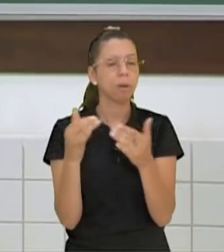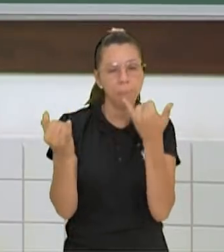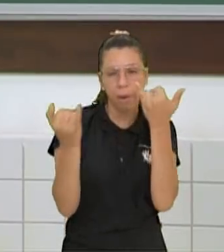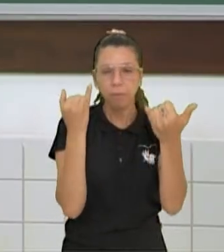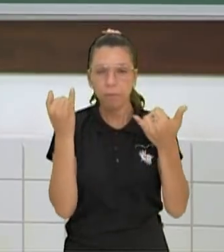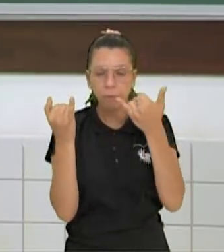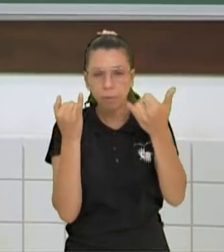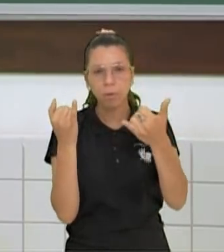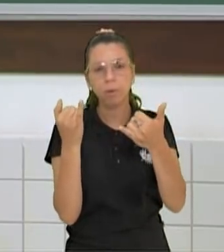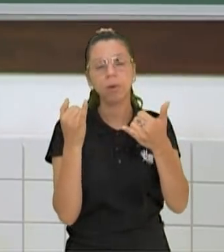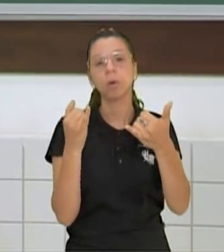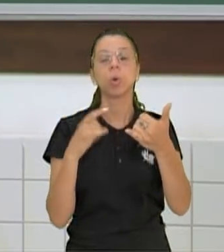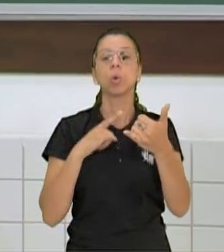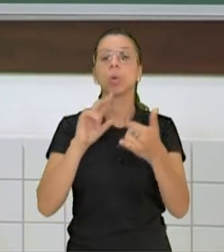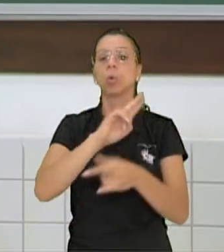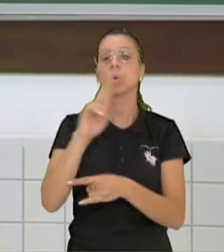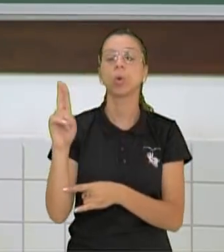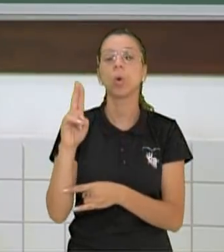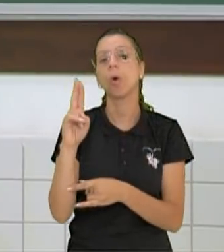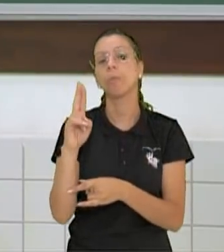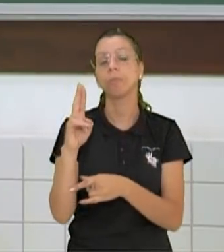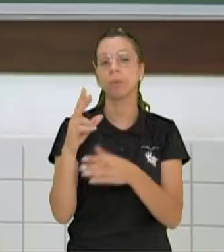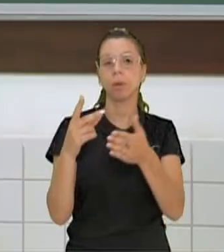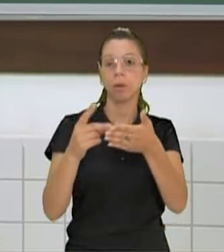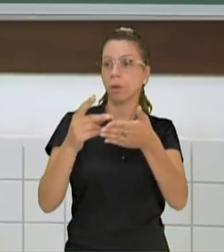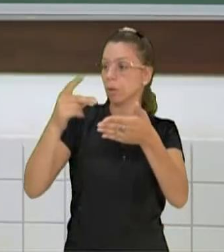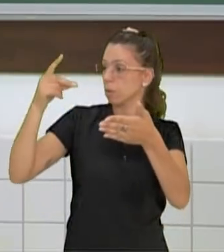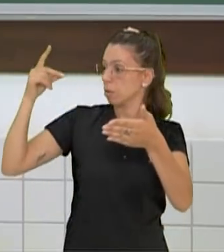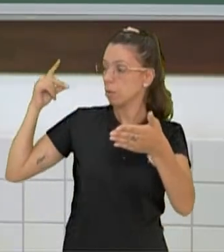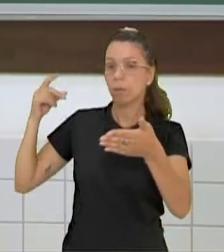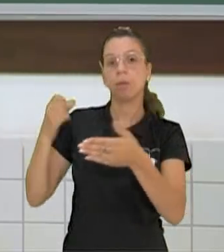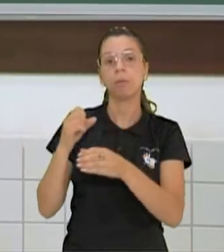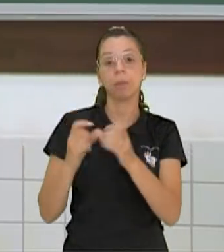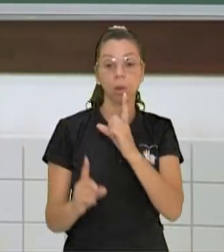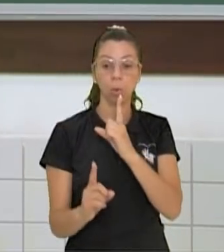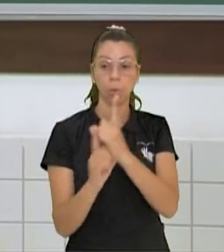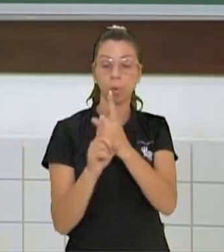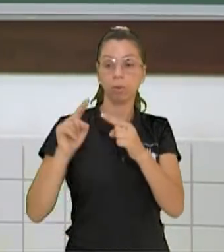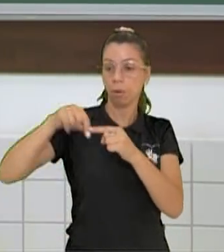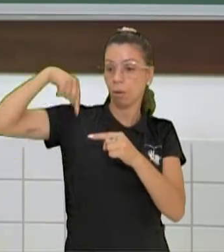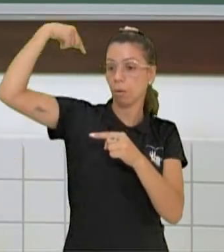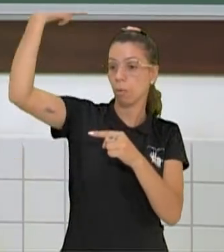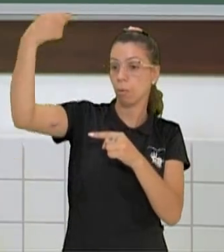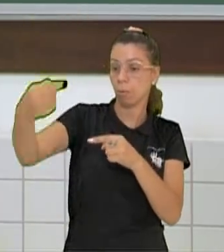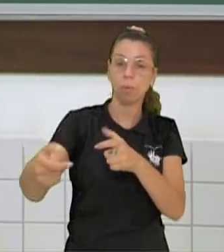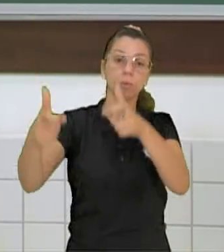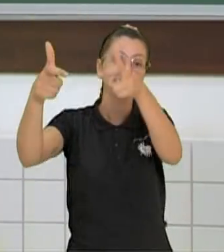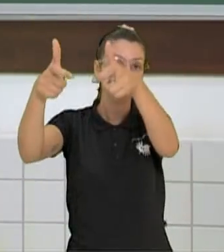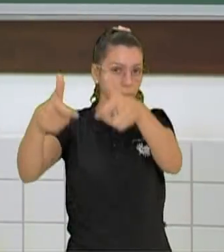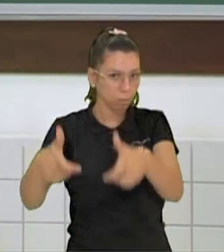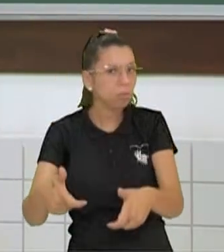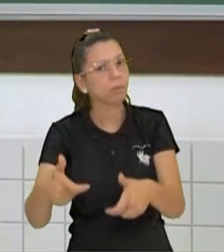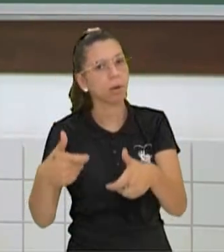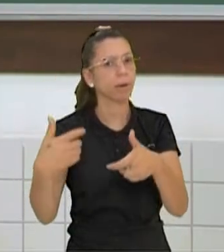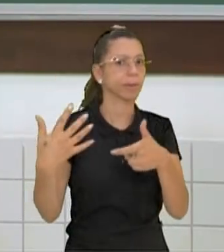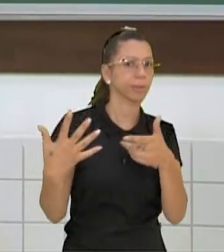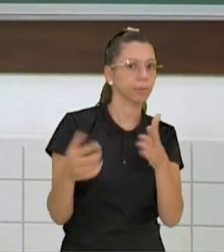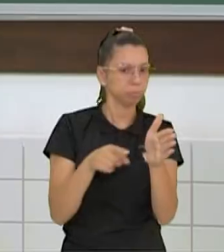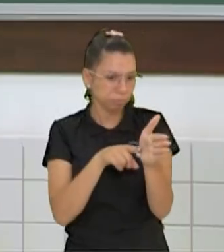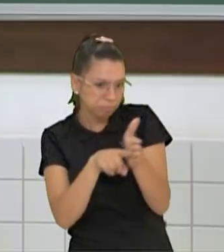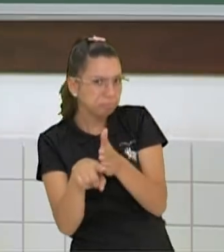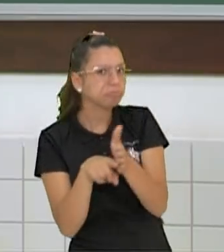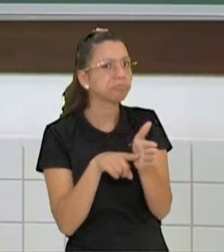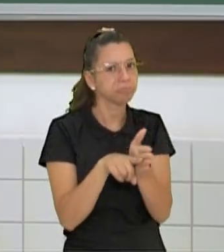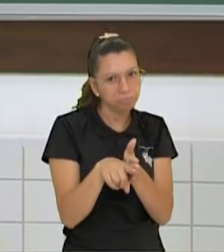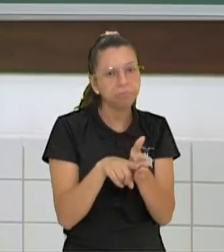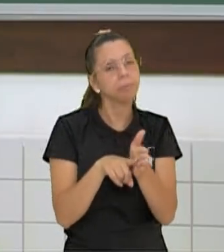informações chamada cápsula do tempo, que o escultor colocou lá para que encontrasse em outro lugar. Ficou uma coisa assim meio que